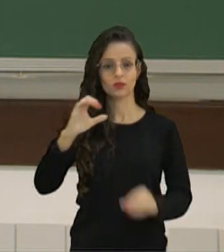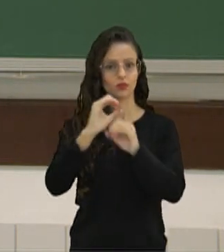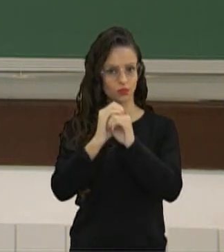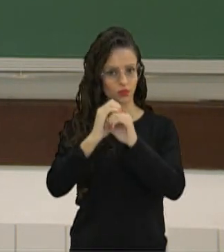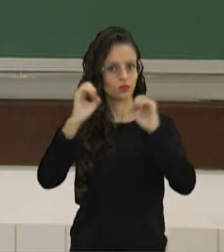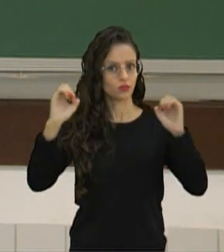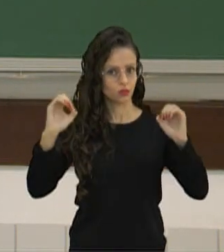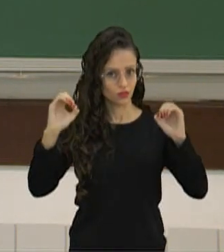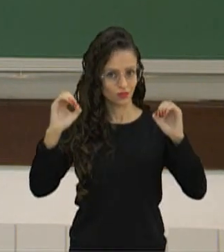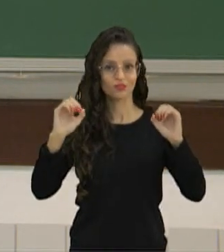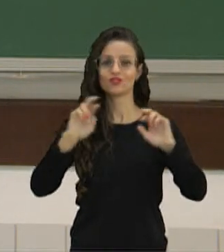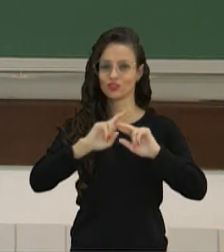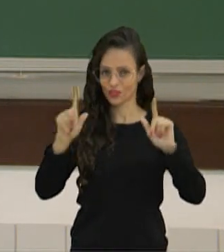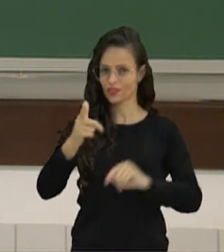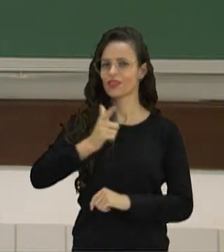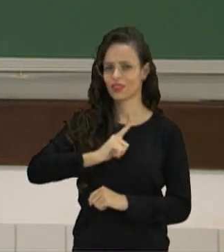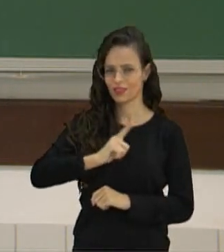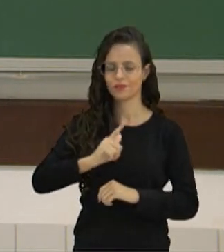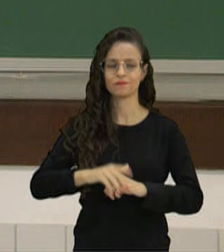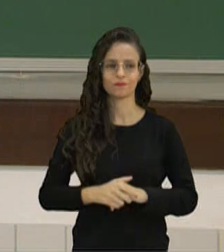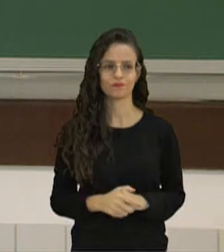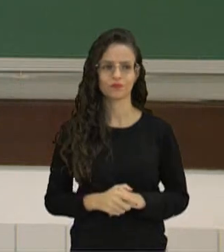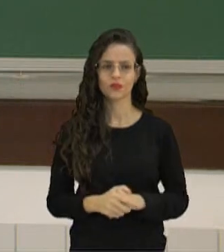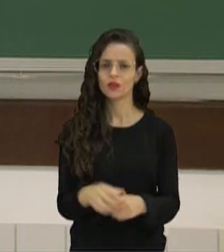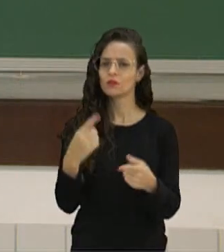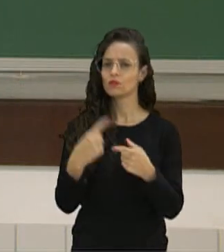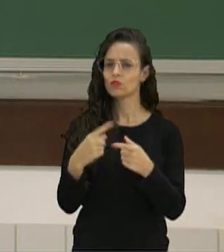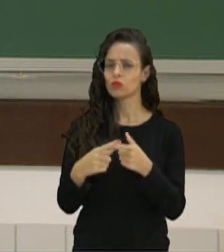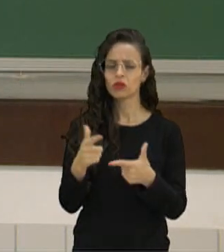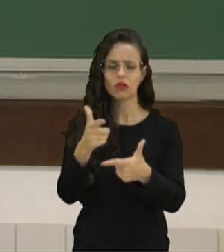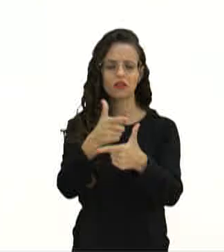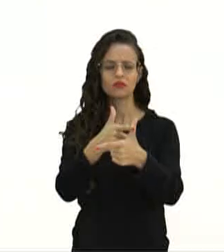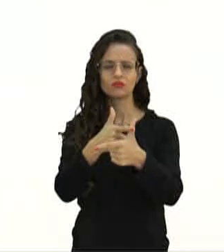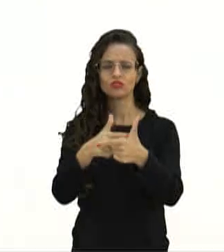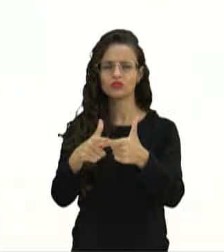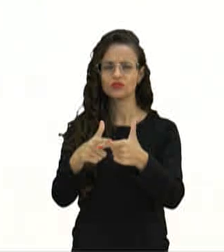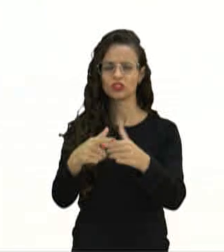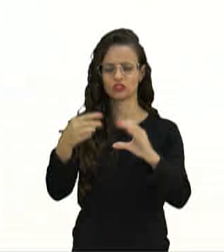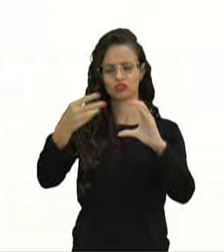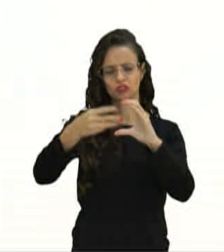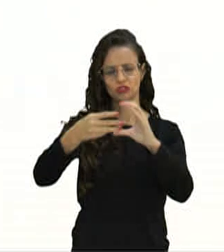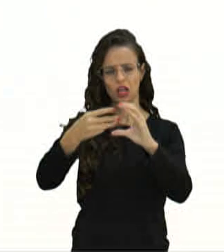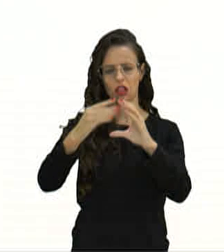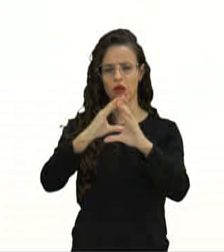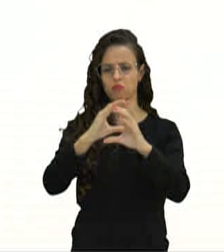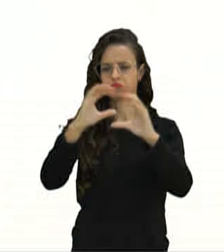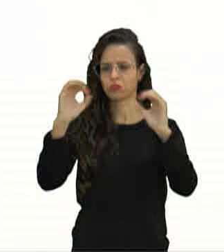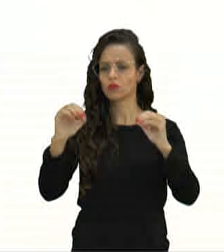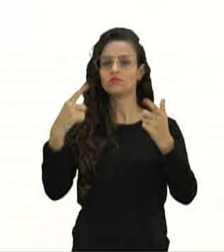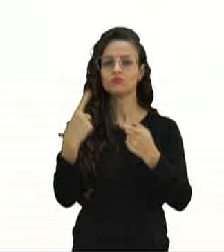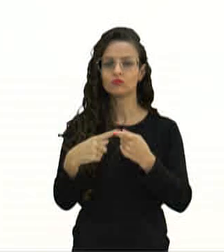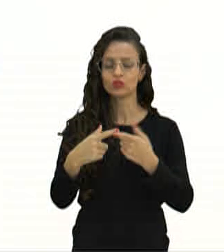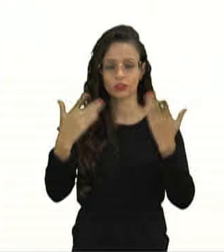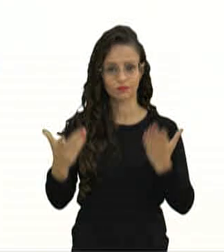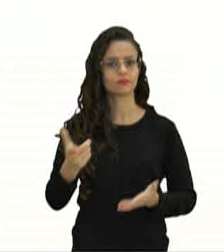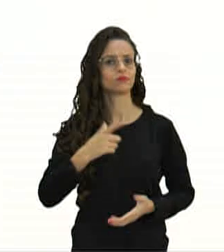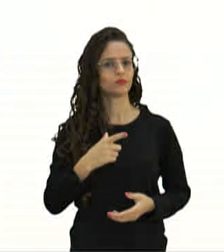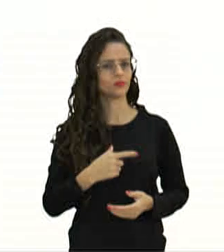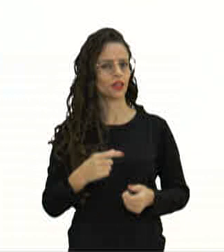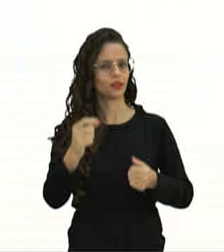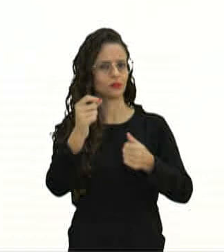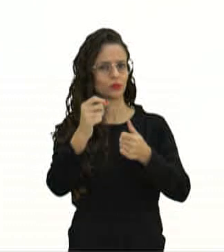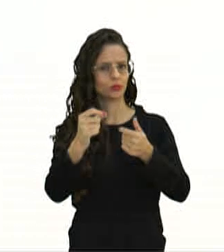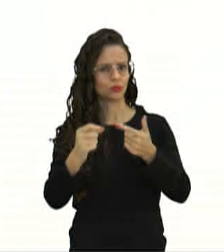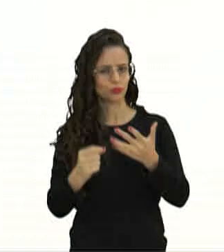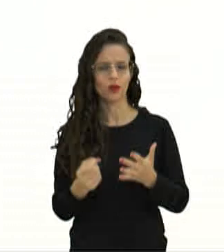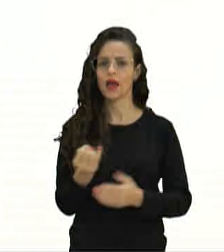diferença. Olha lá, mas por que uma célula se divide mesmo? Bom, por alguns motivos, não dá para